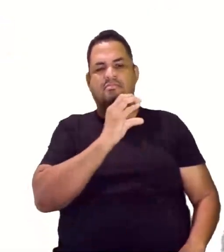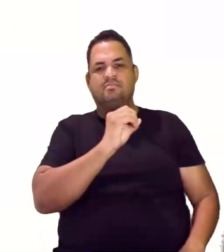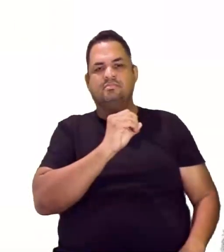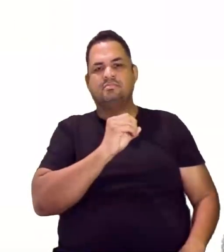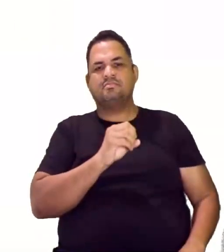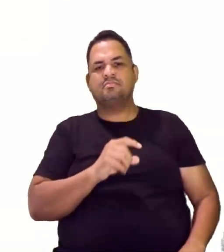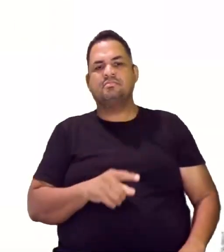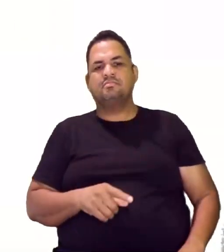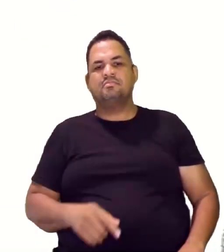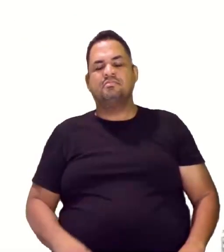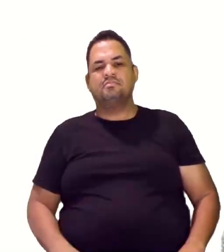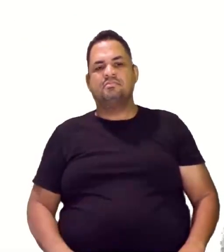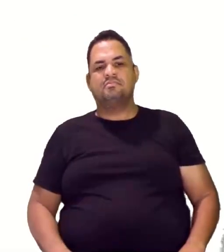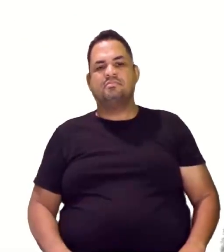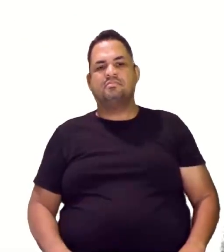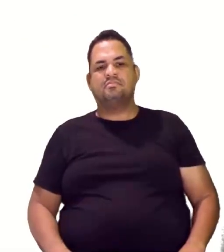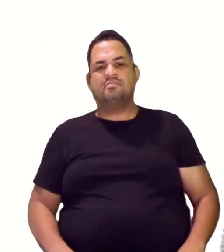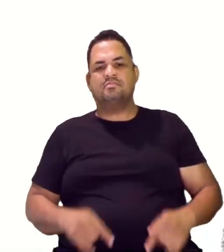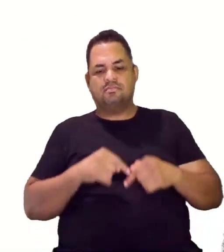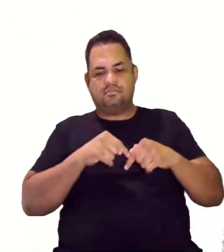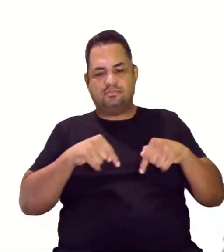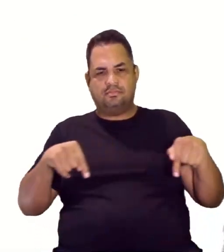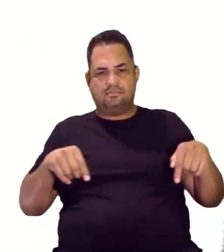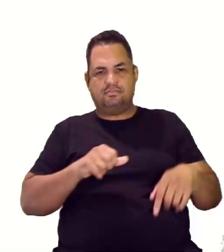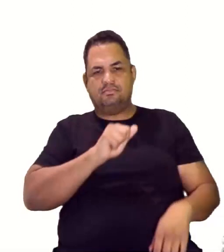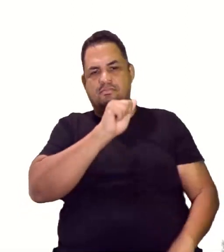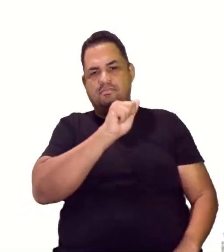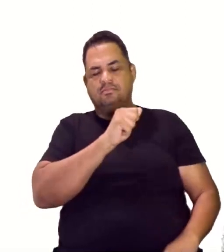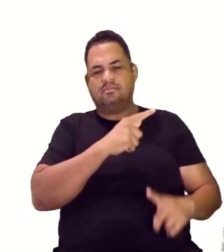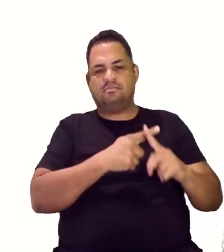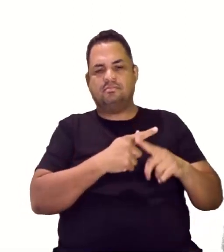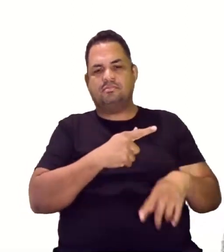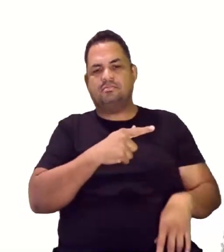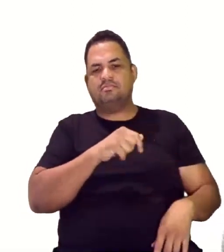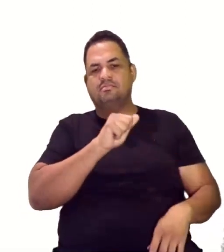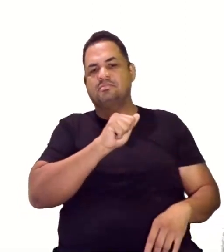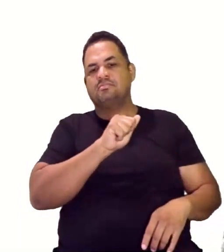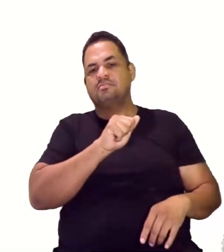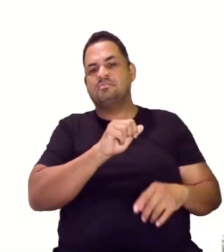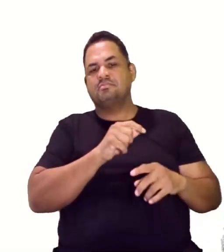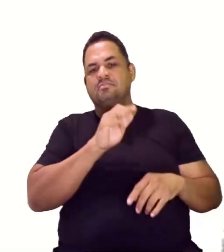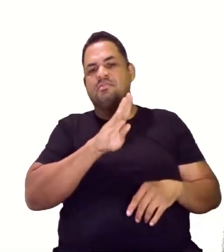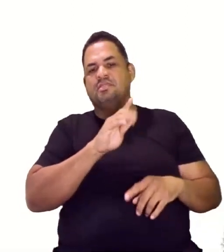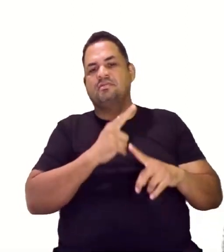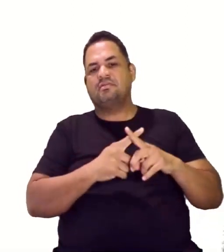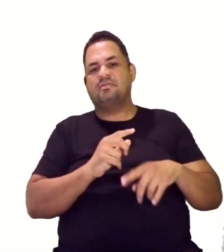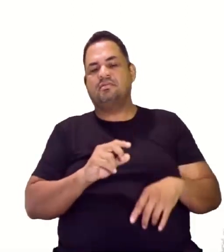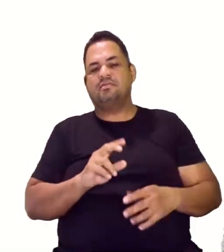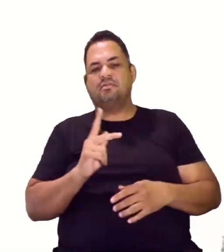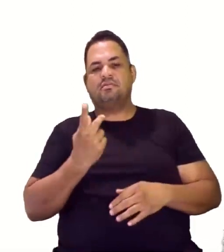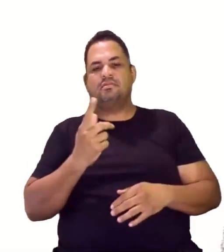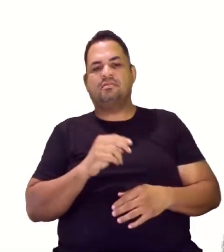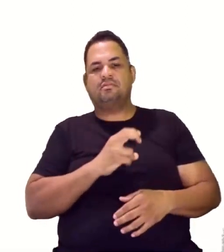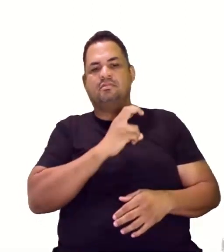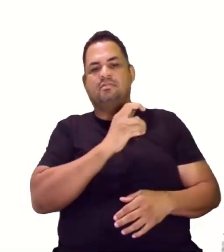Ah, tá. E a área da região retangular é base vezes altura, né? Então é 50